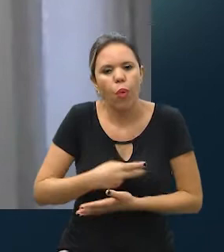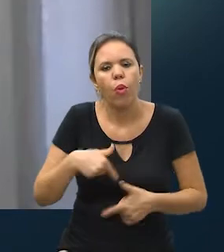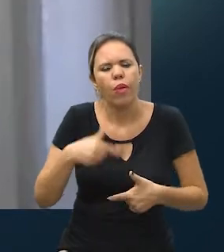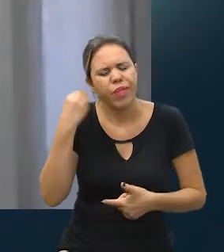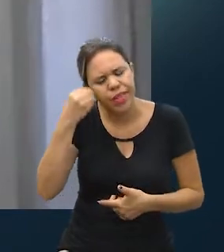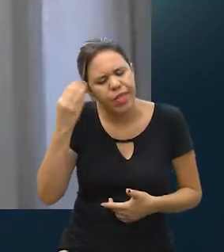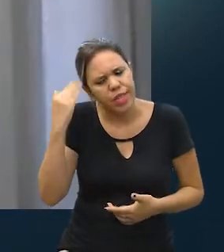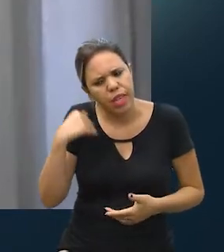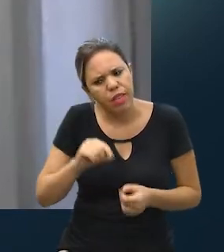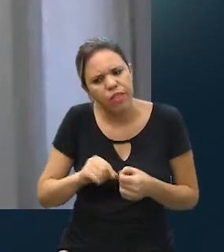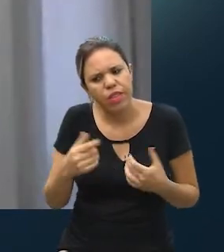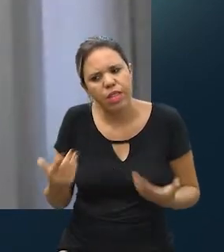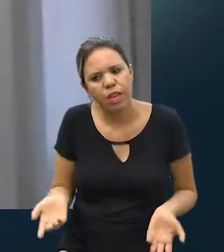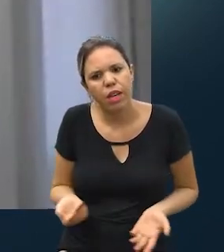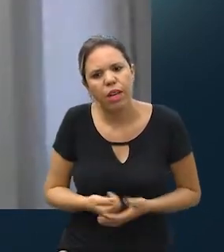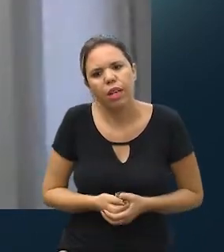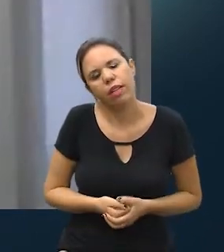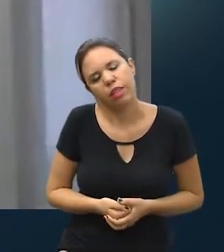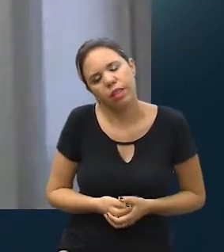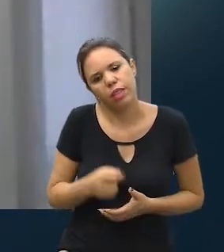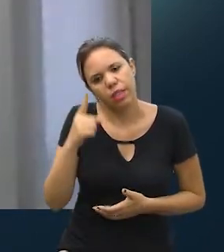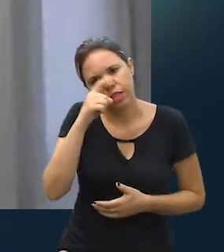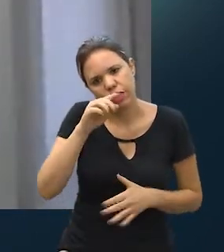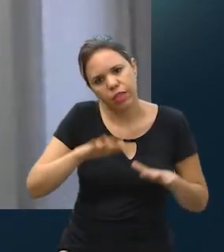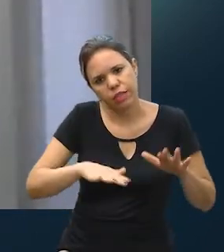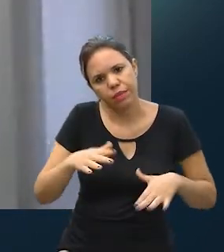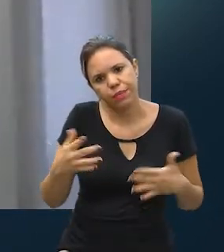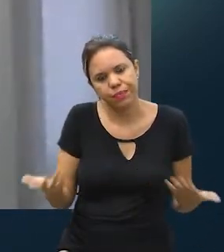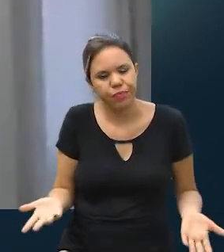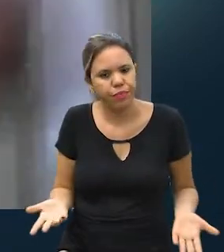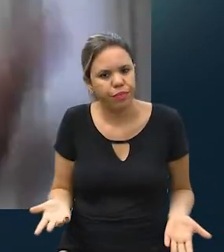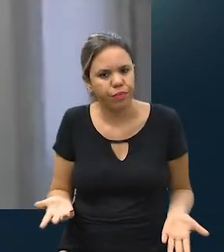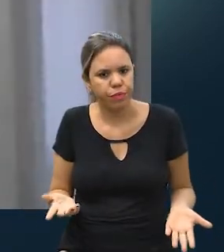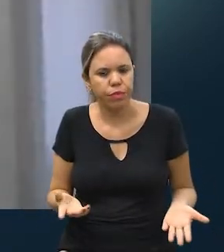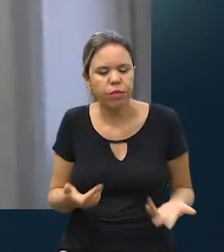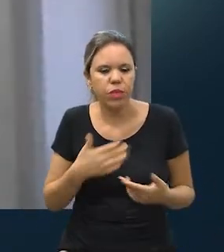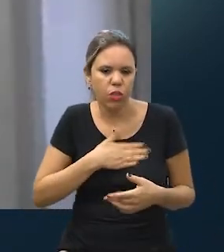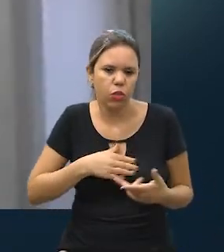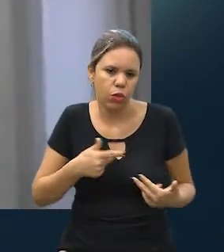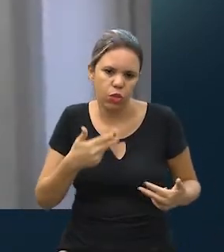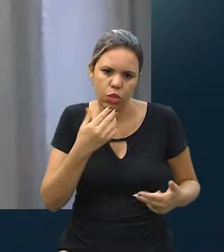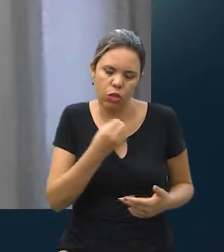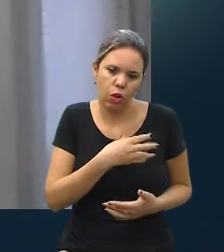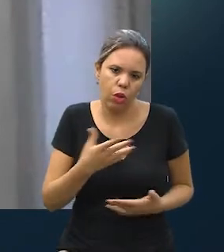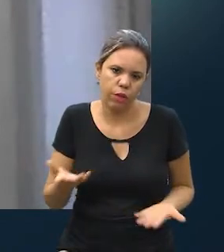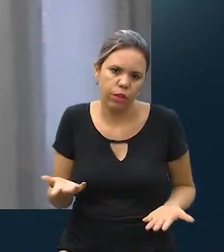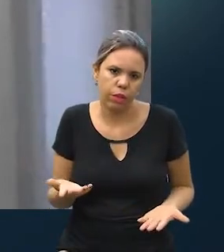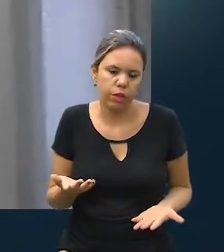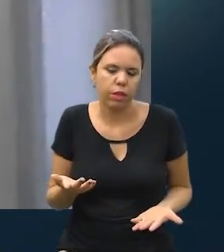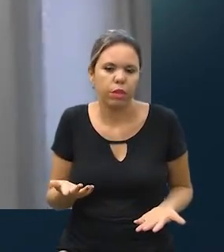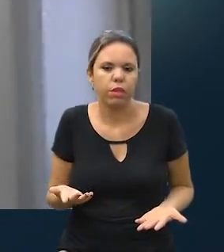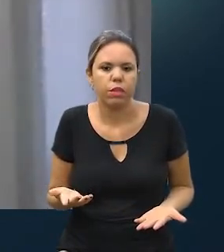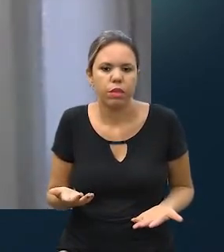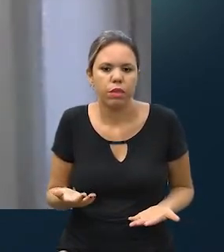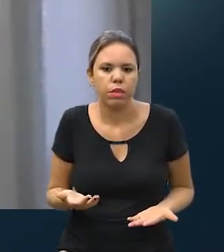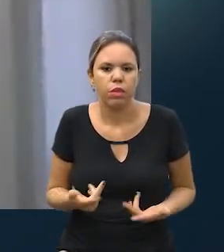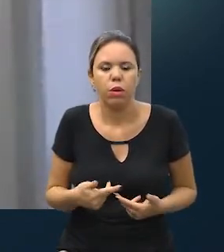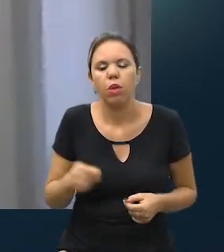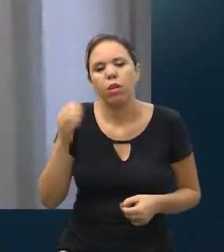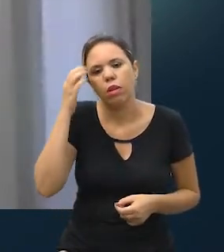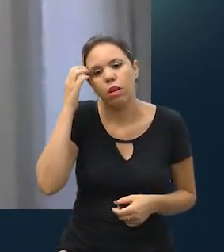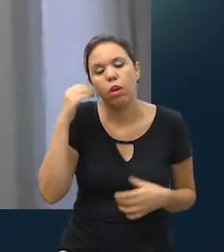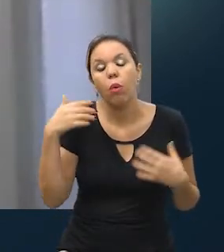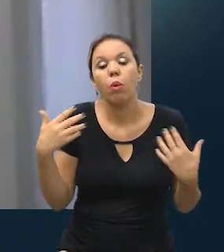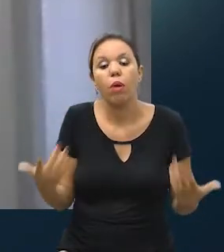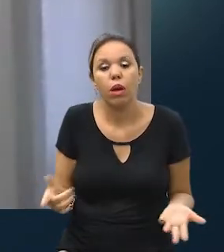já sei fazer? Que é difícil. Então, você fala, eu sempre gostei de coisa nova, então eu falei, hoje que eu vou agora, eu vou partir para uma coisa.